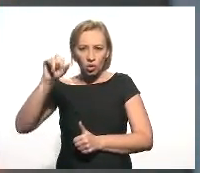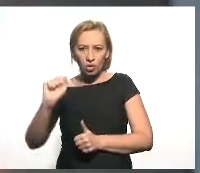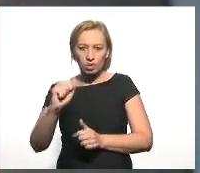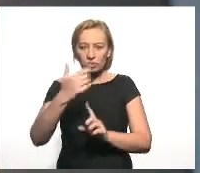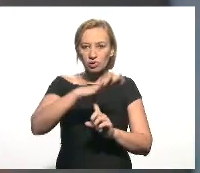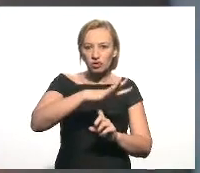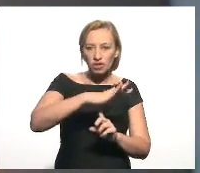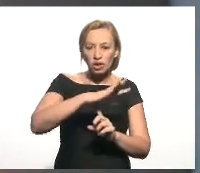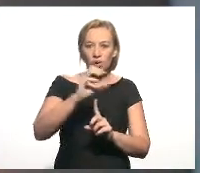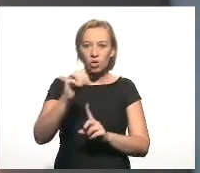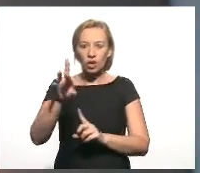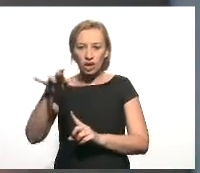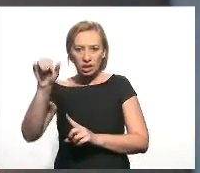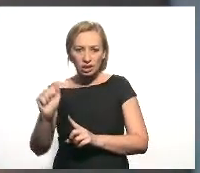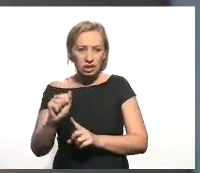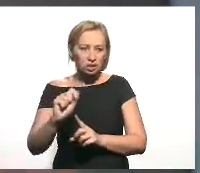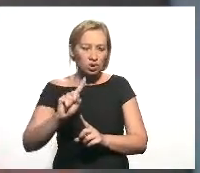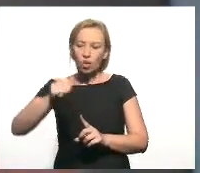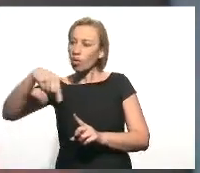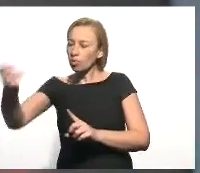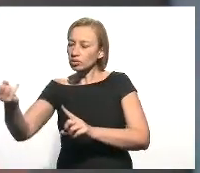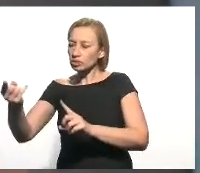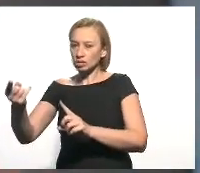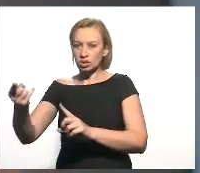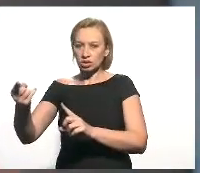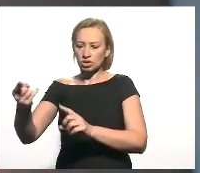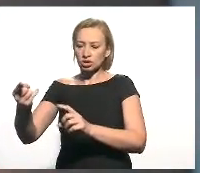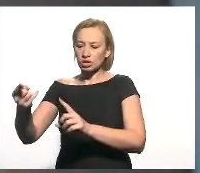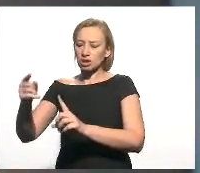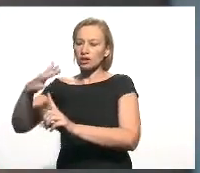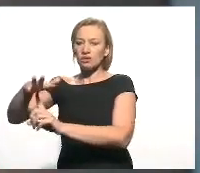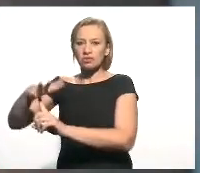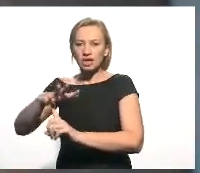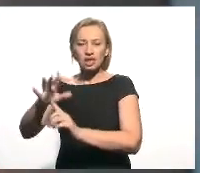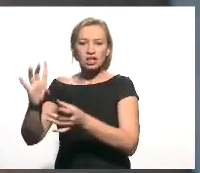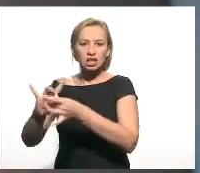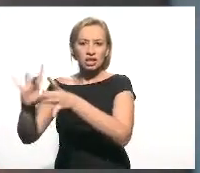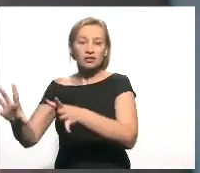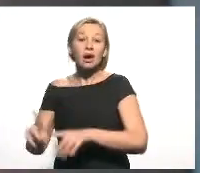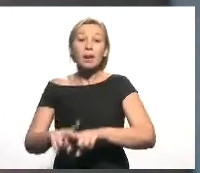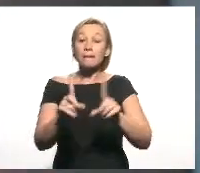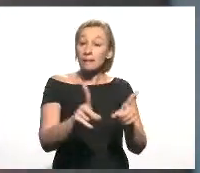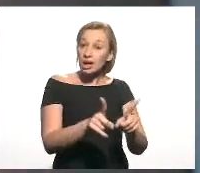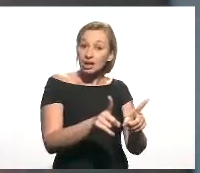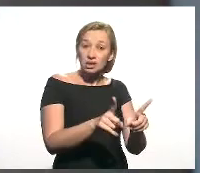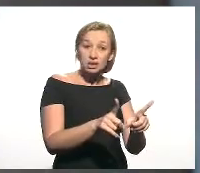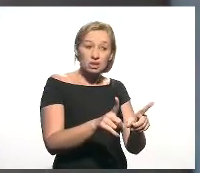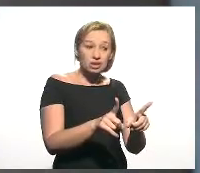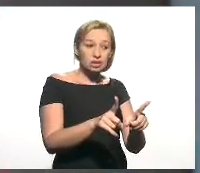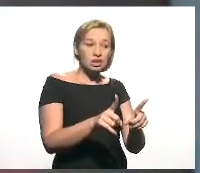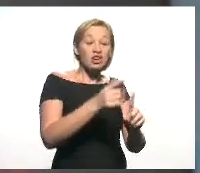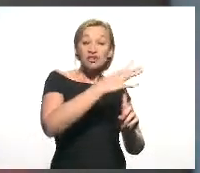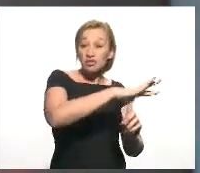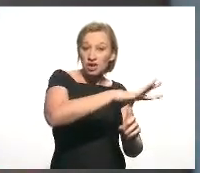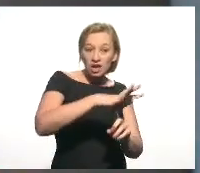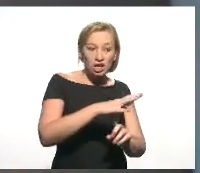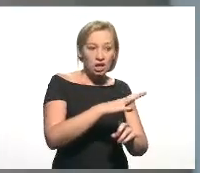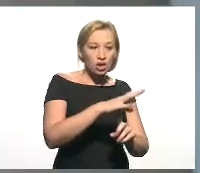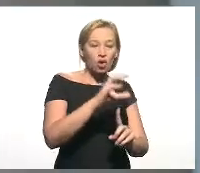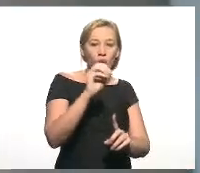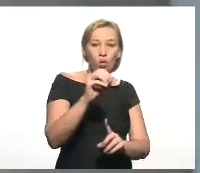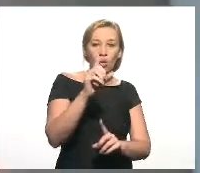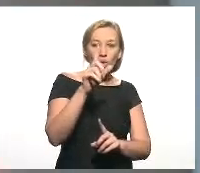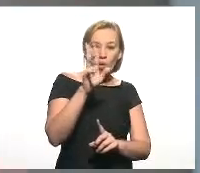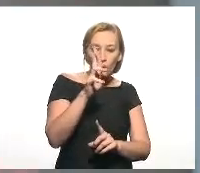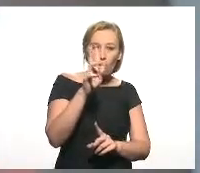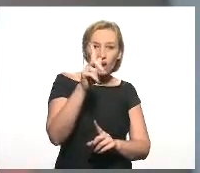outras feiras livres, porque o governo municipal ele pode criar mais feiras livres, mas o circuito carioca de feiras orgânicas ele tem a particularidade